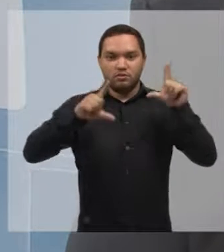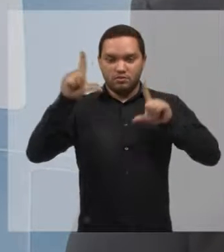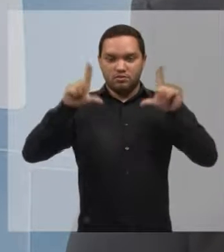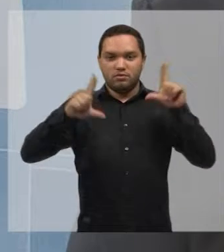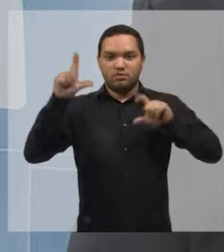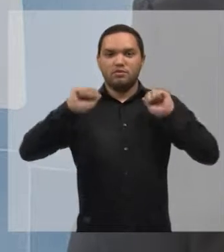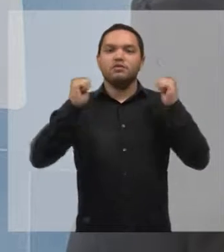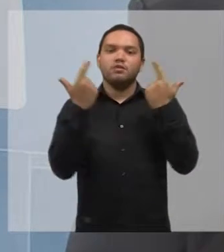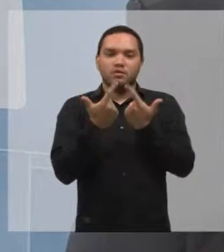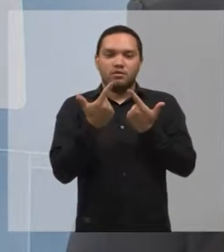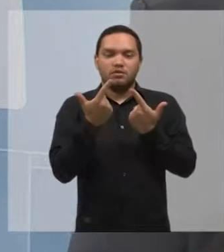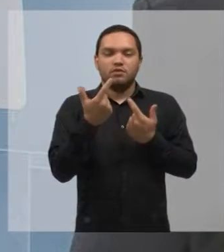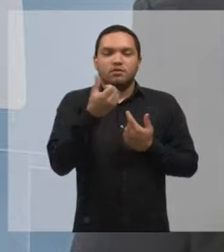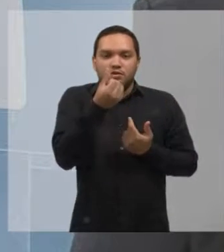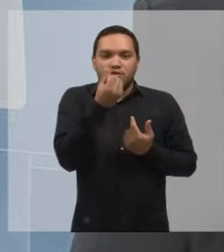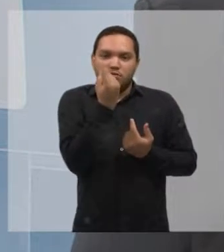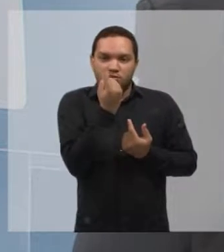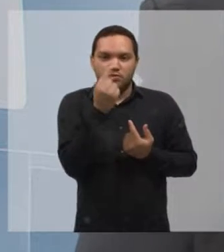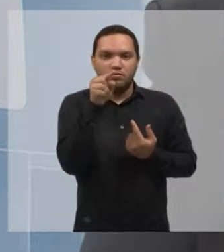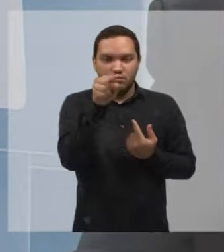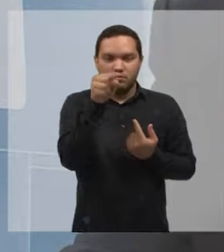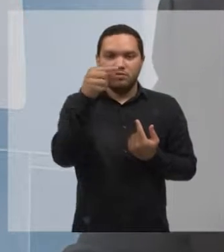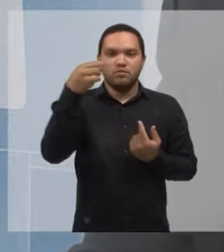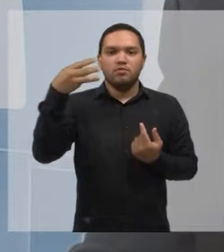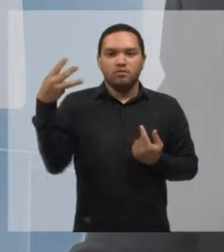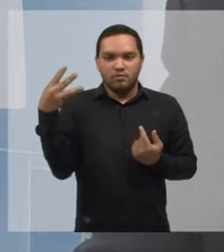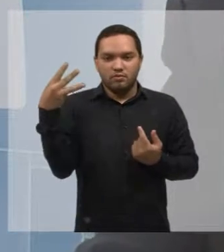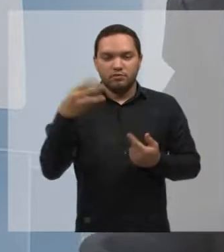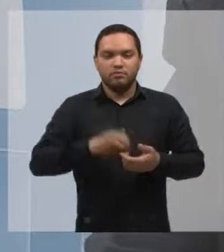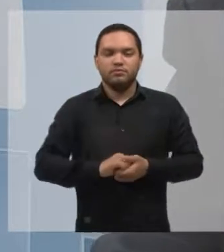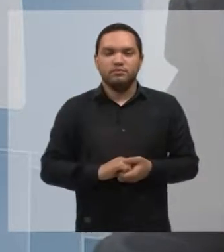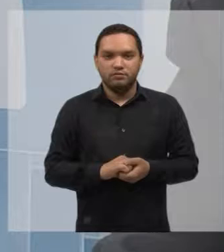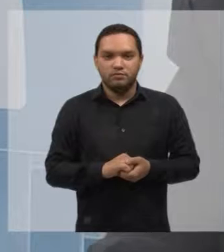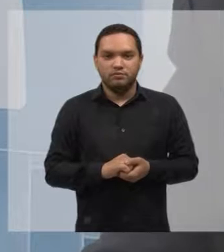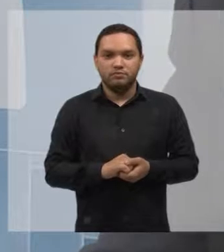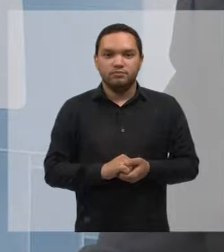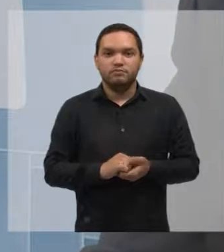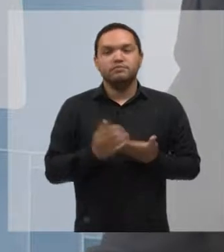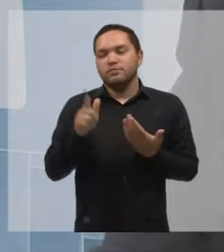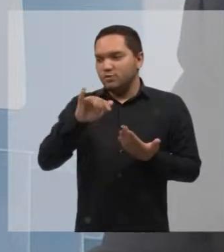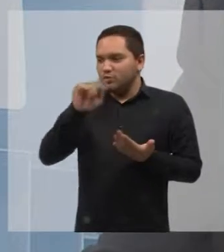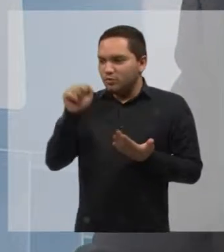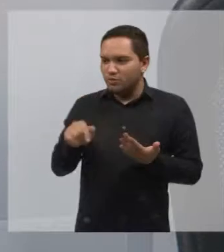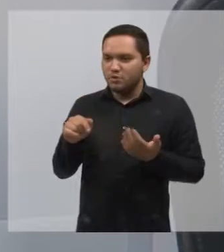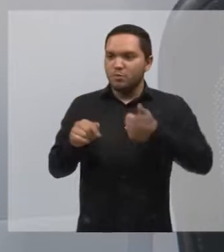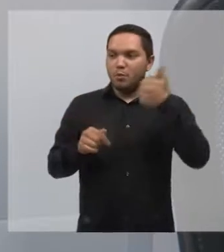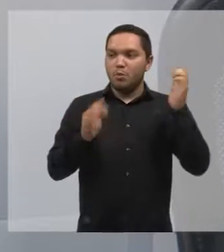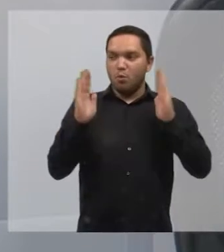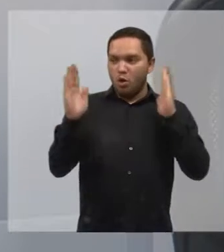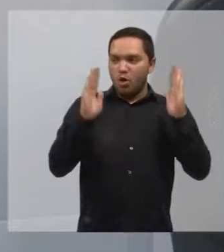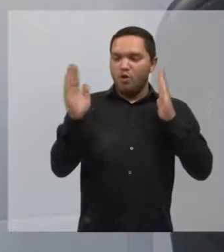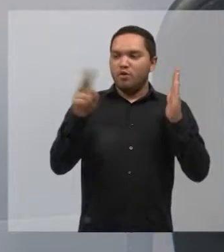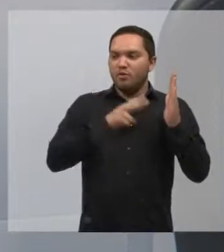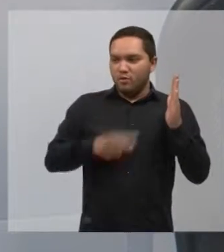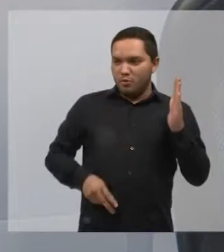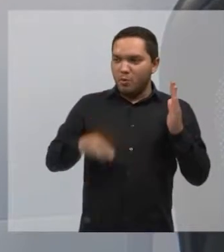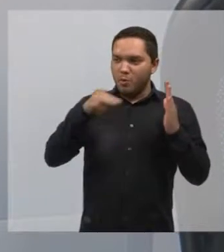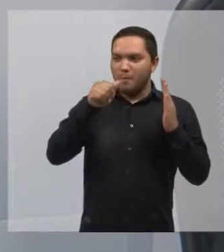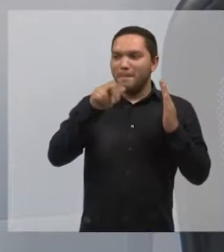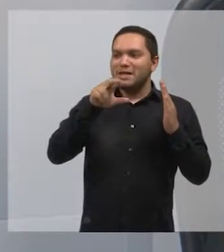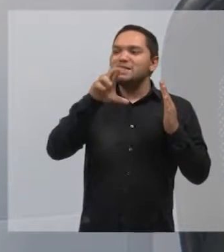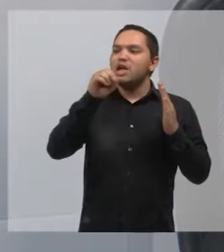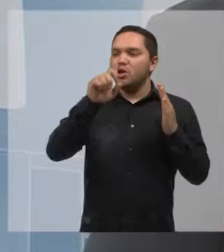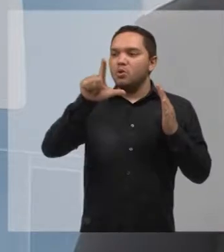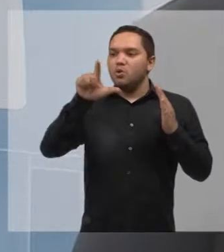sua TV Assembleia, canal 61.3. Luiz, pelo bloco que te fez um vereador Marcelo